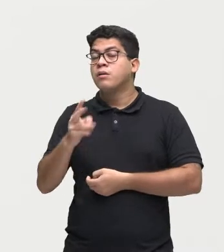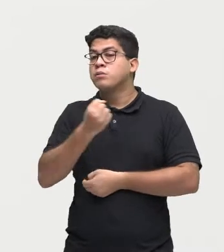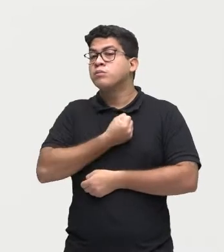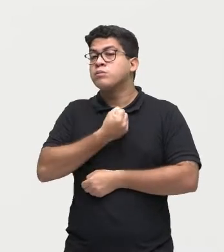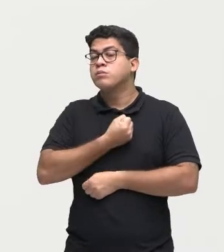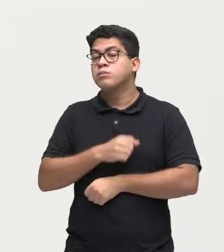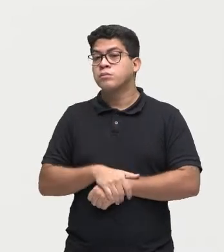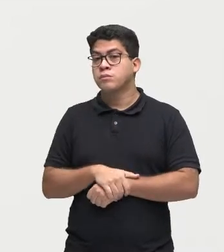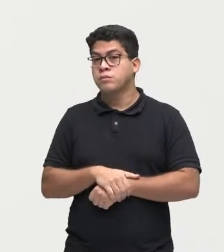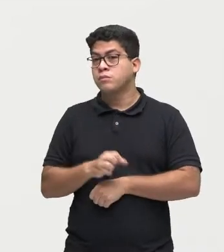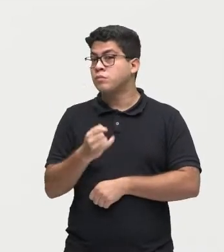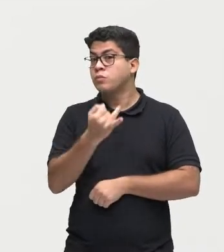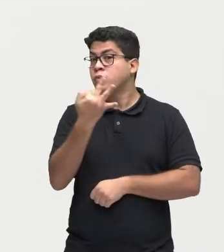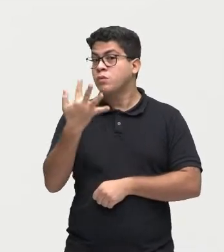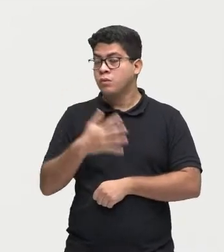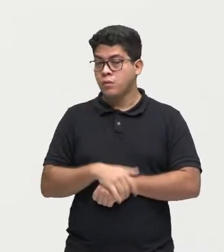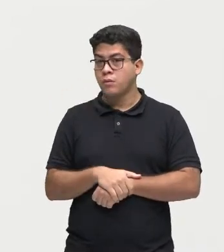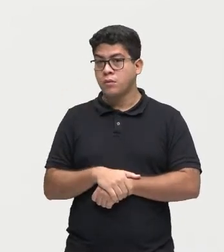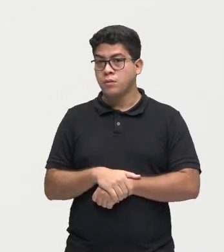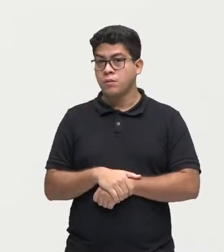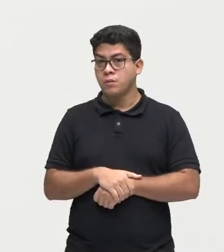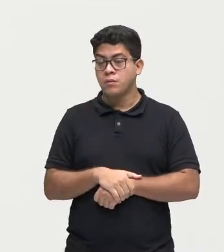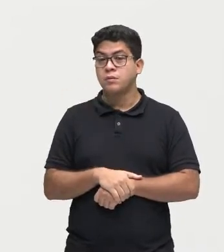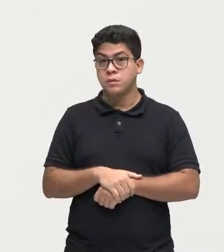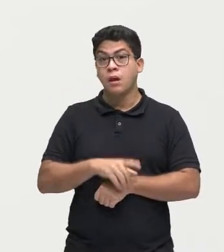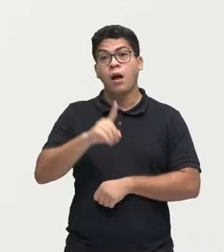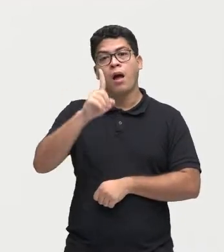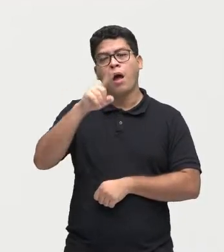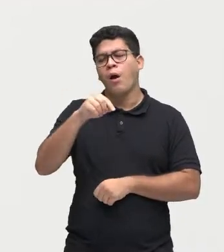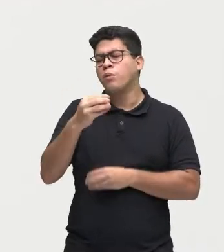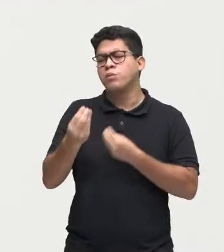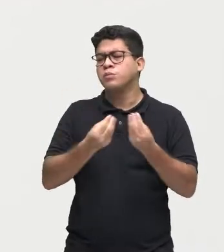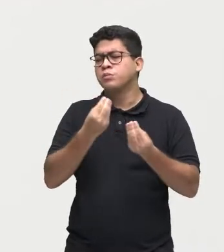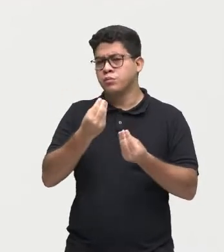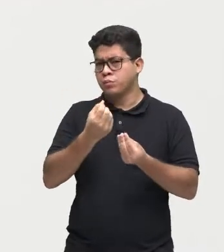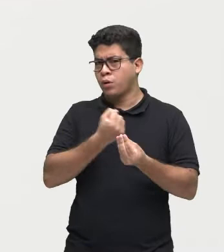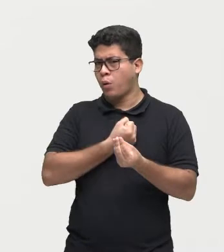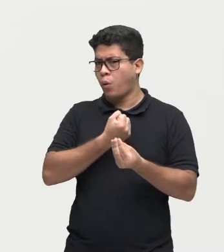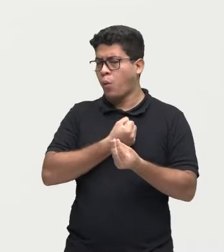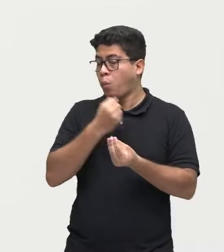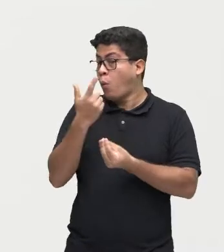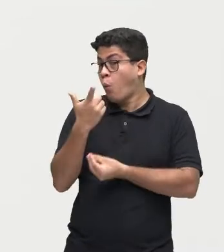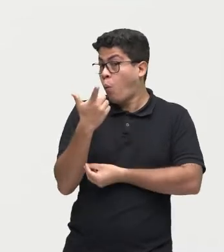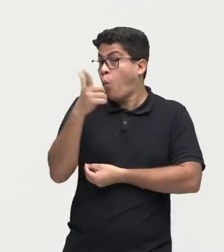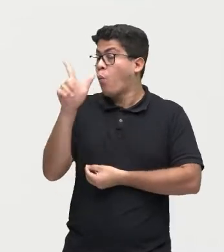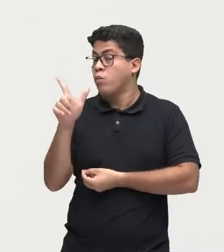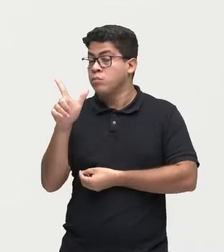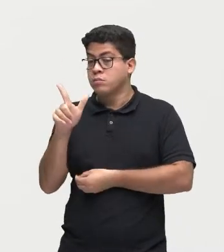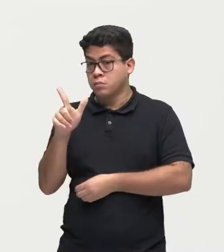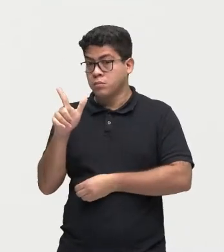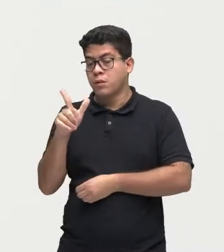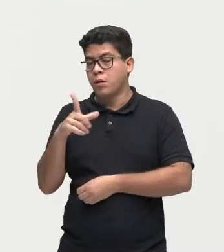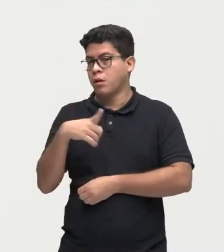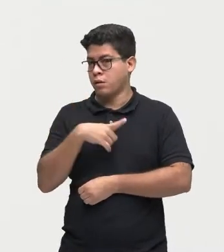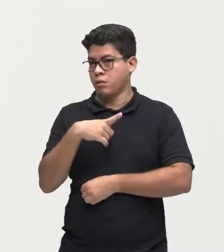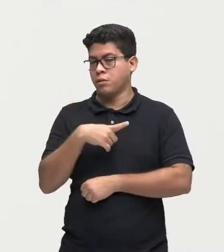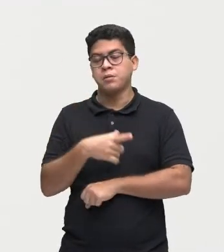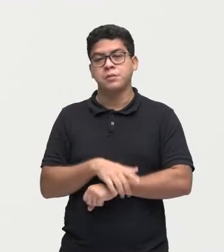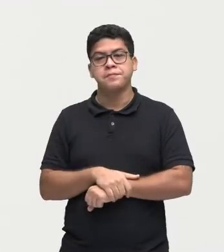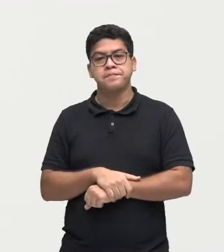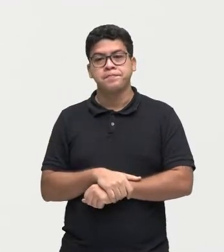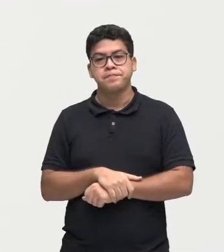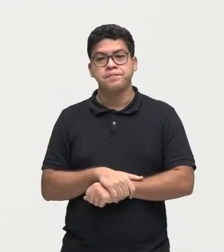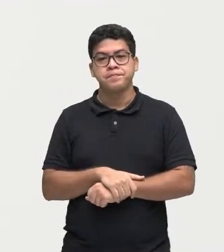gastar, que é uma das incógnitas aqui para a outra situação. Então, todas essas